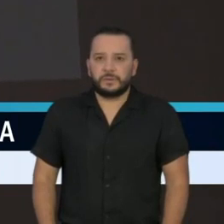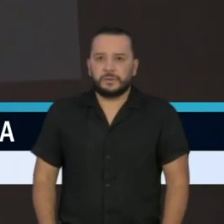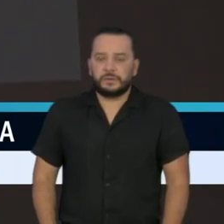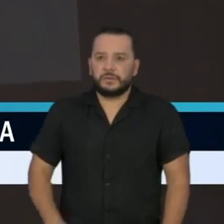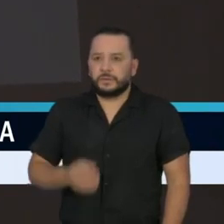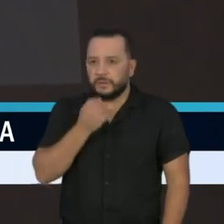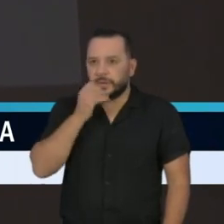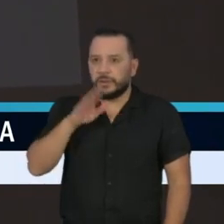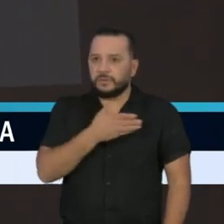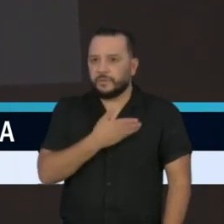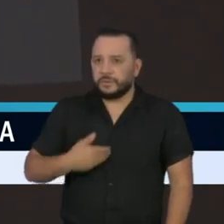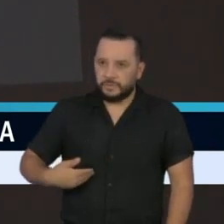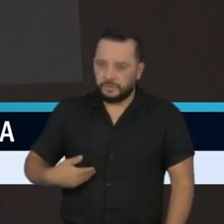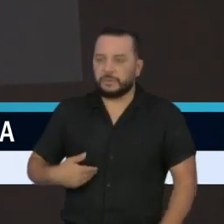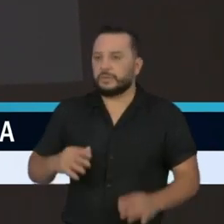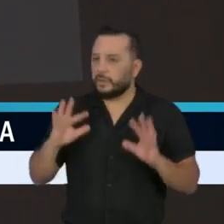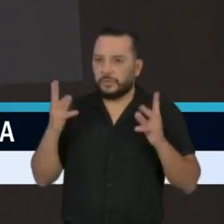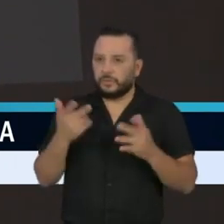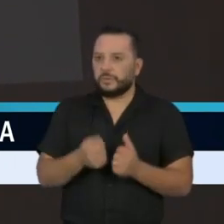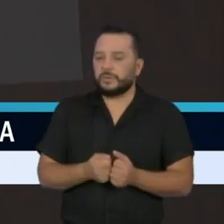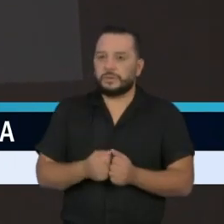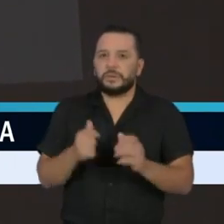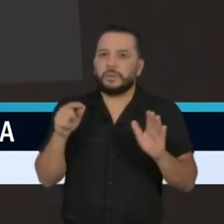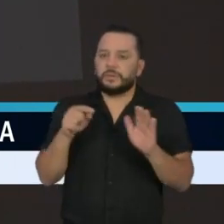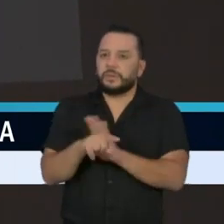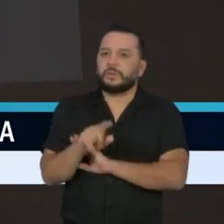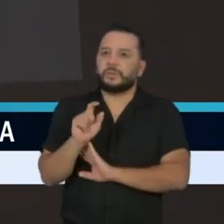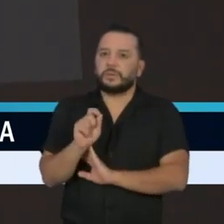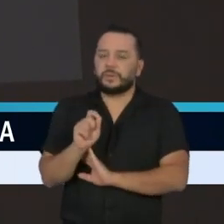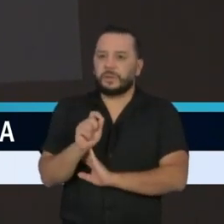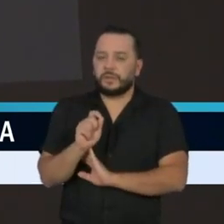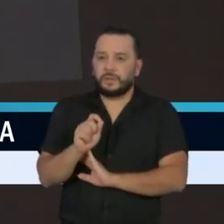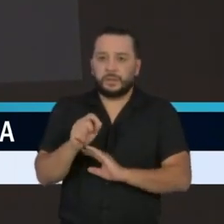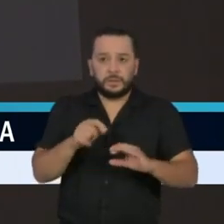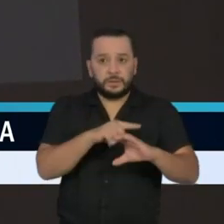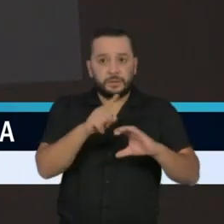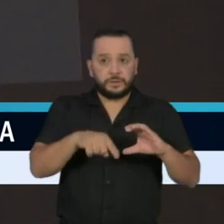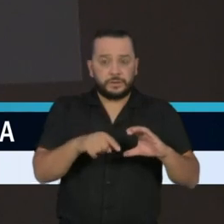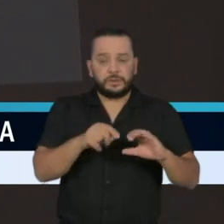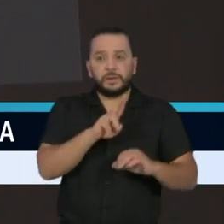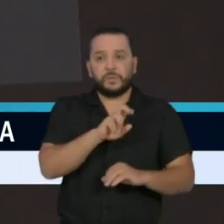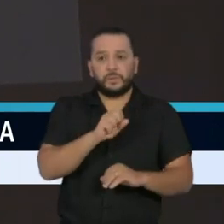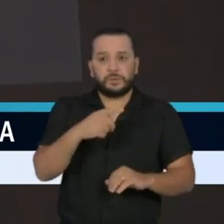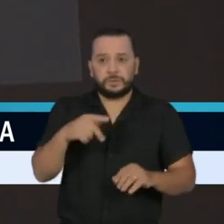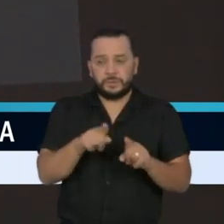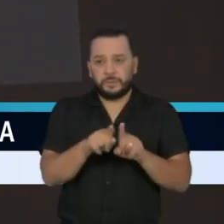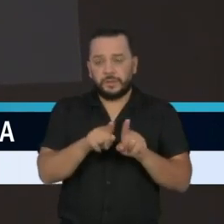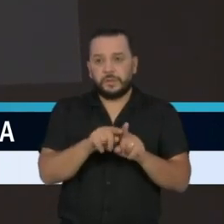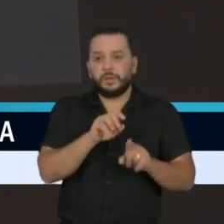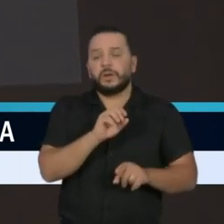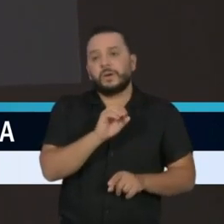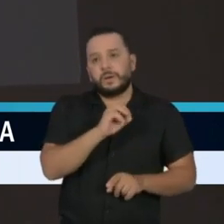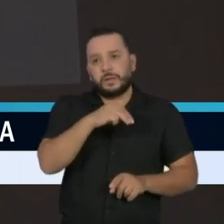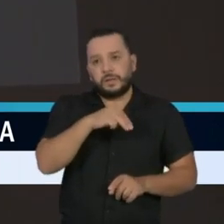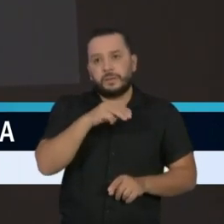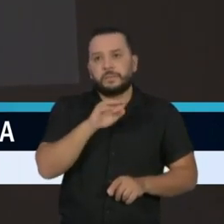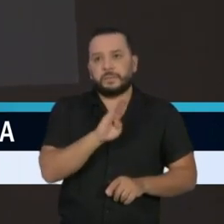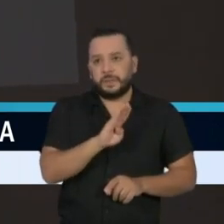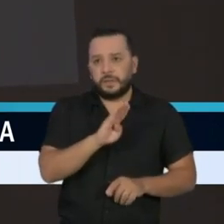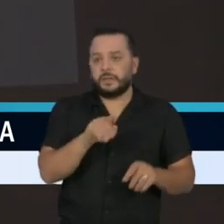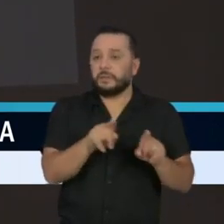Boa tarde, governador. Boa tarde a todos. A pergunta é o seguinte. Cientistas da USP e da UNB têm afirmado que é grande a questão